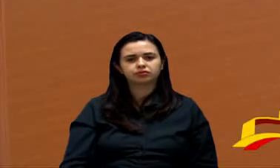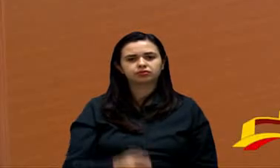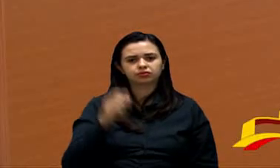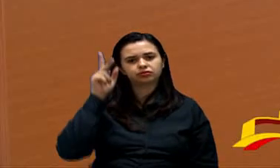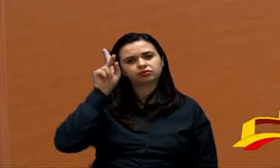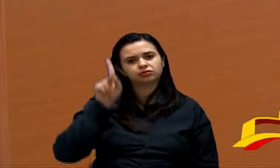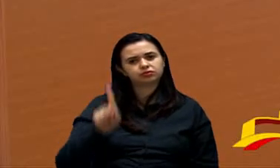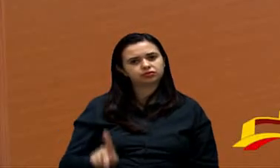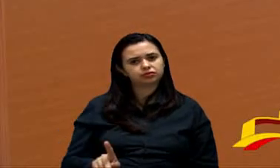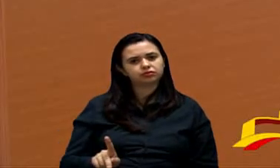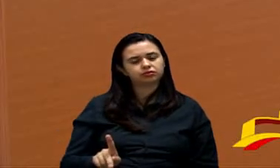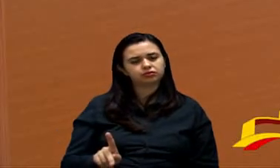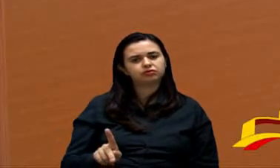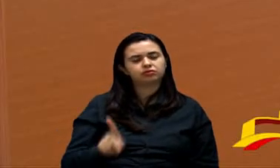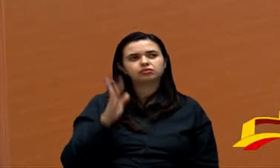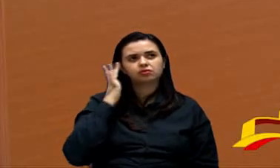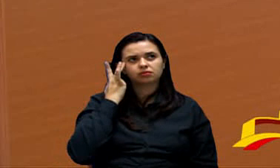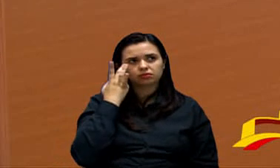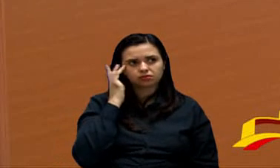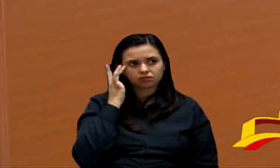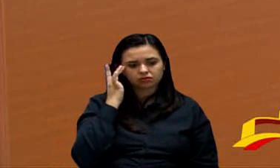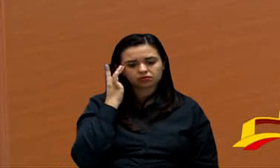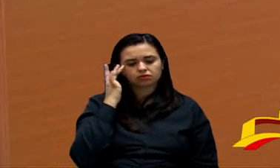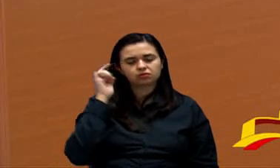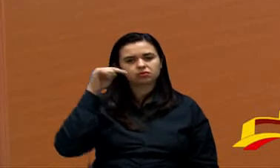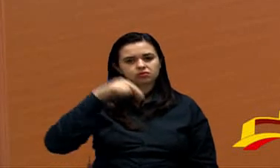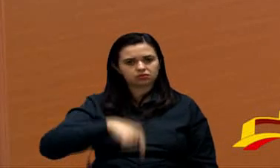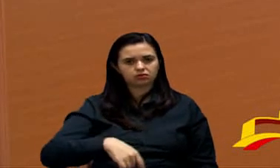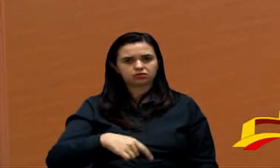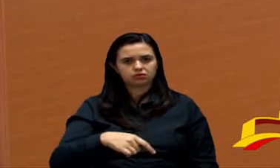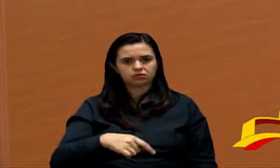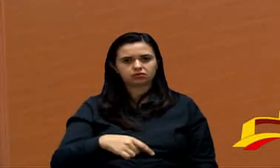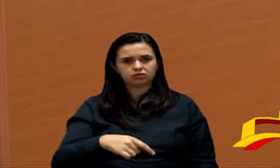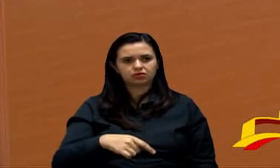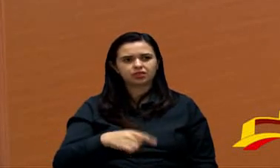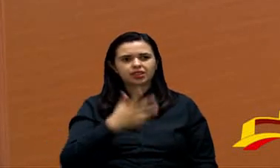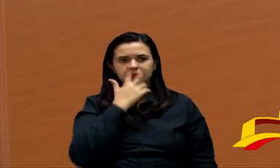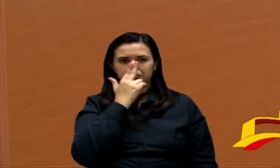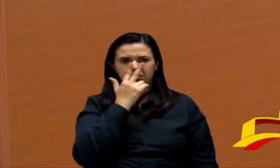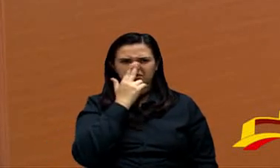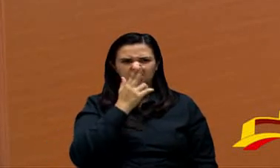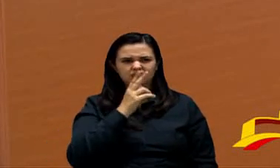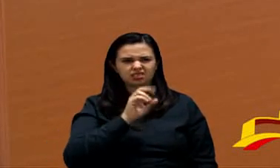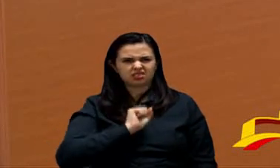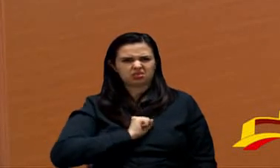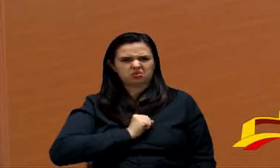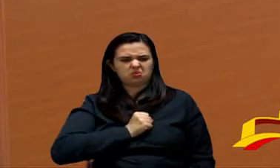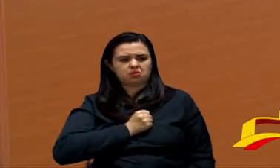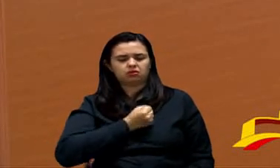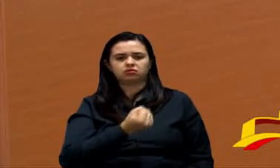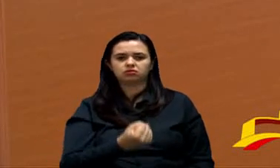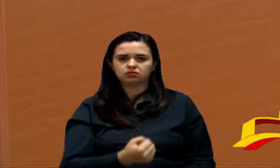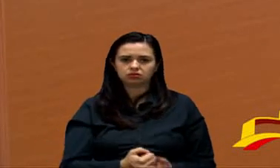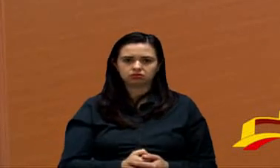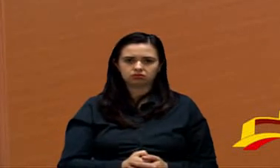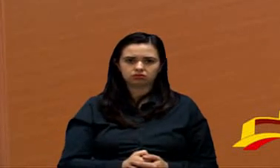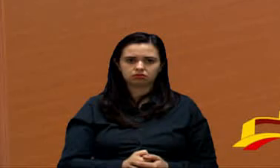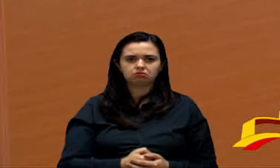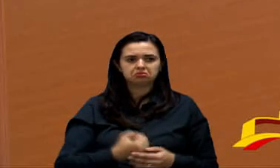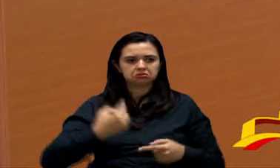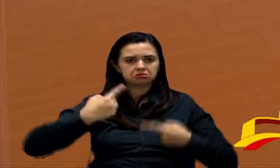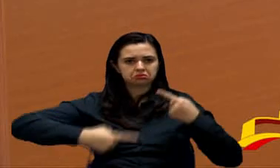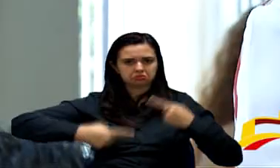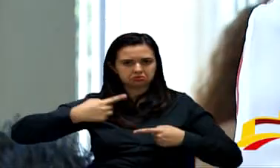Presidente, eu acredito que nesse espaço nós temos tanto ódio, né? Acho que quando a gente debate ideias, nós debatemos